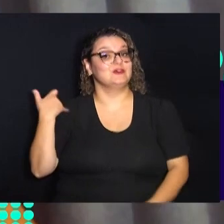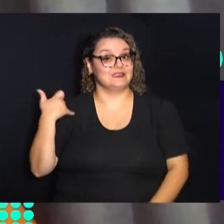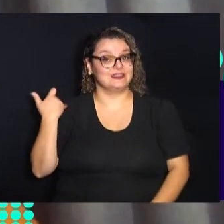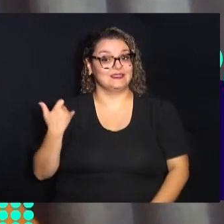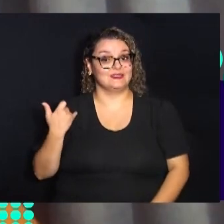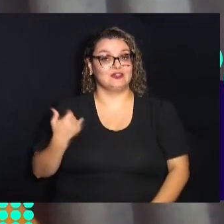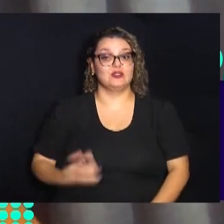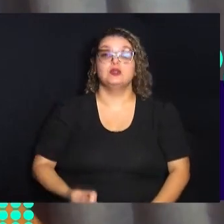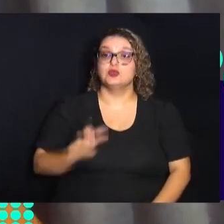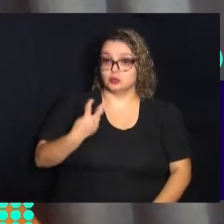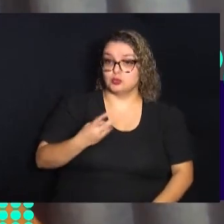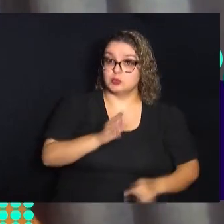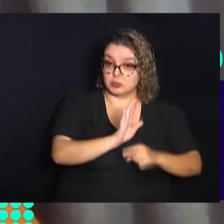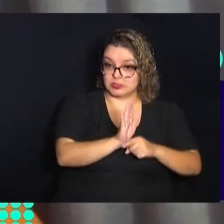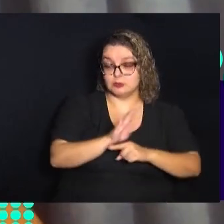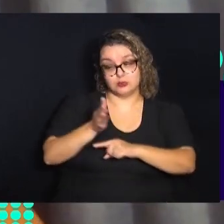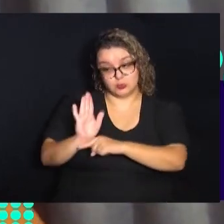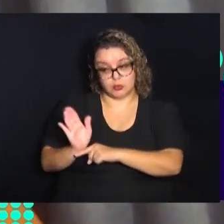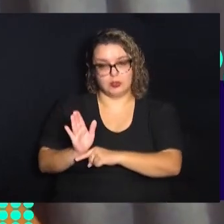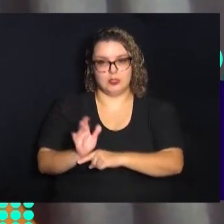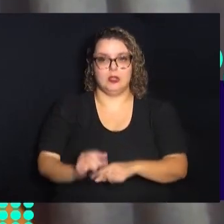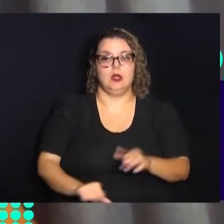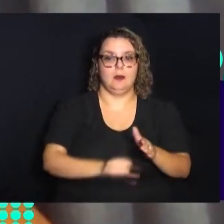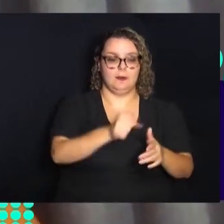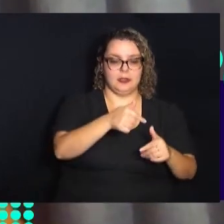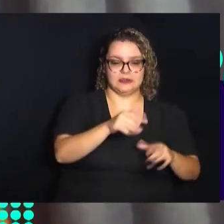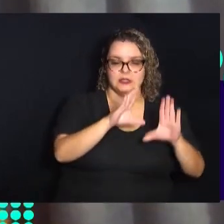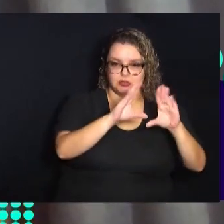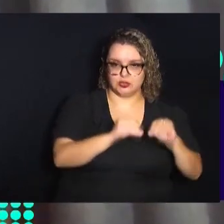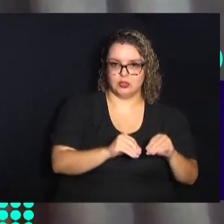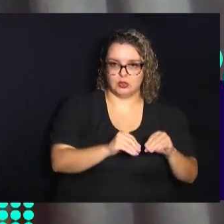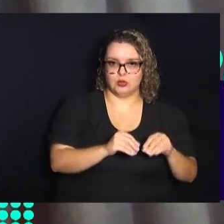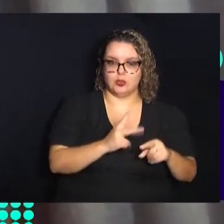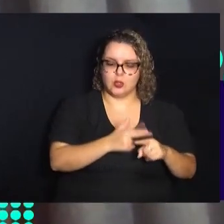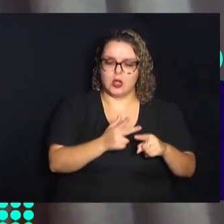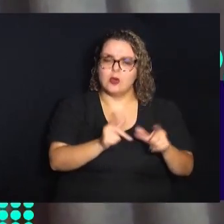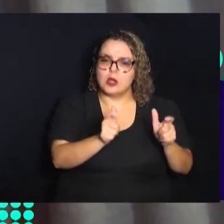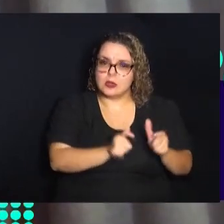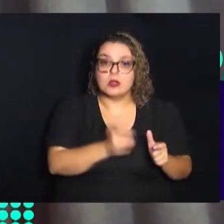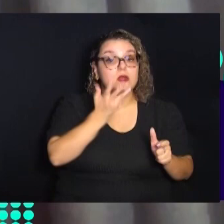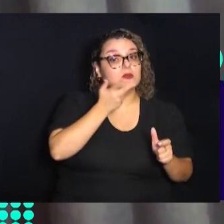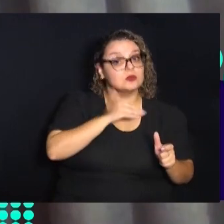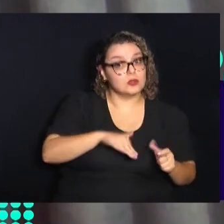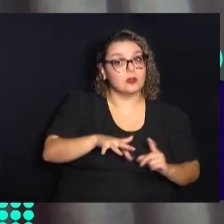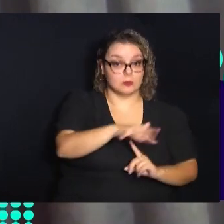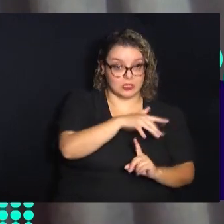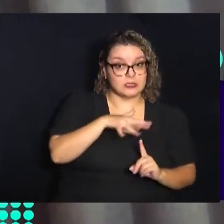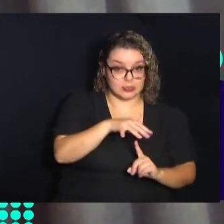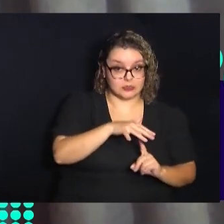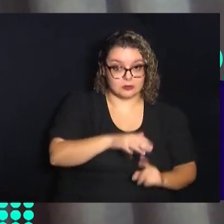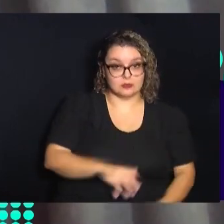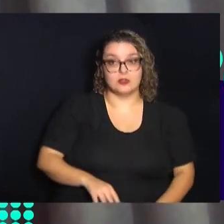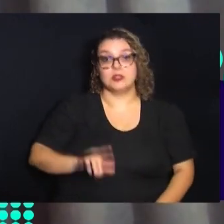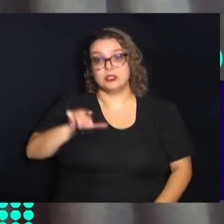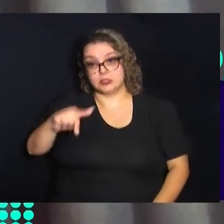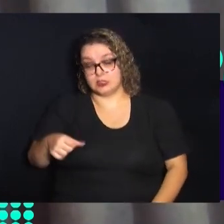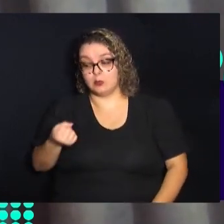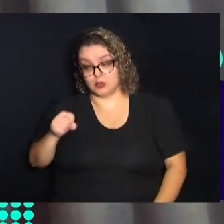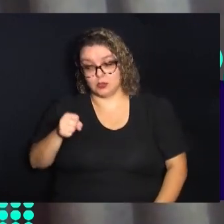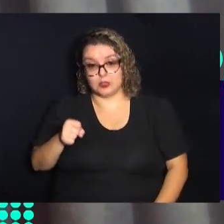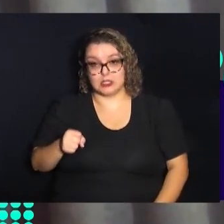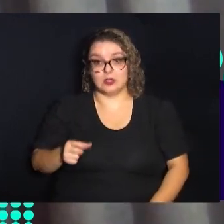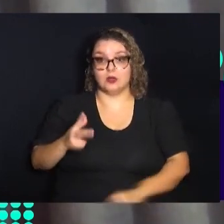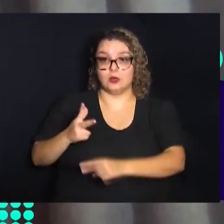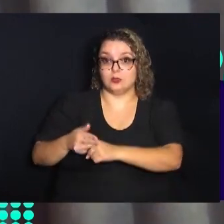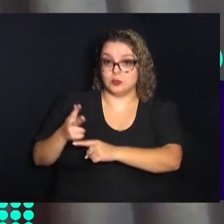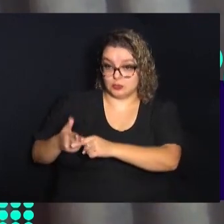todas as idades. Serão 2 sessões de cinema, a primeira às 7 horas da noite, com curtas-metragens infantis e ambientais. E em seguida,